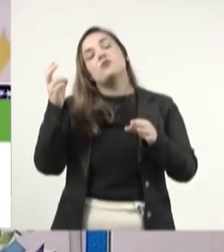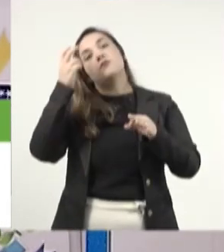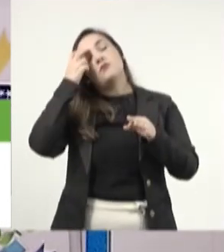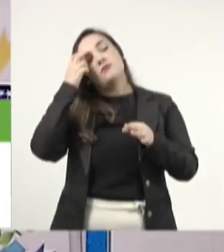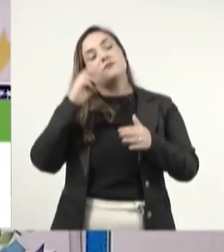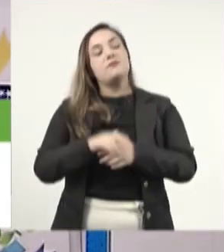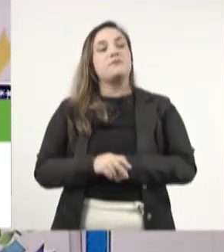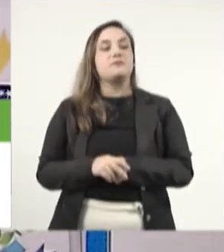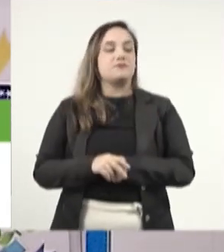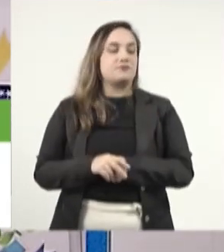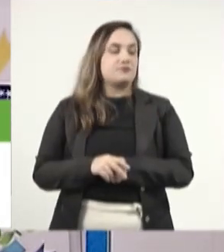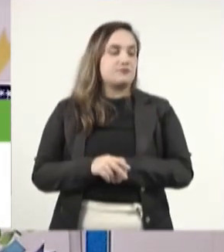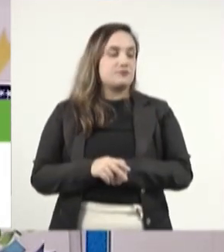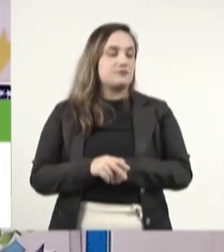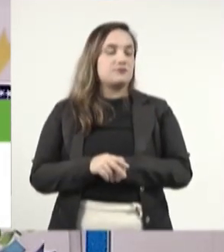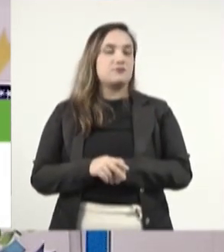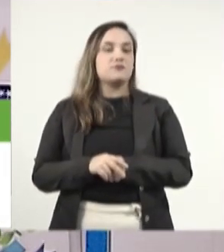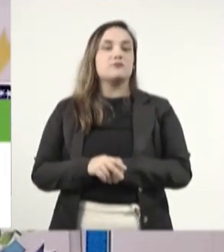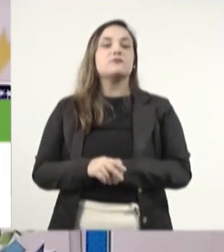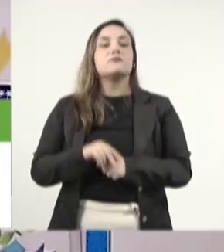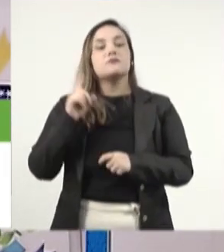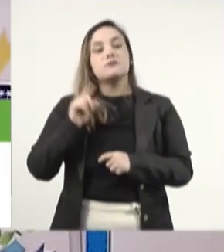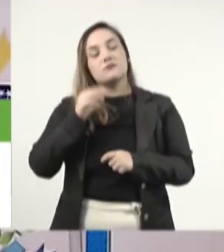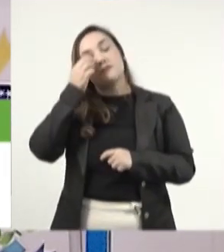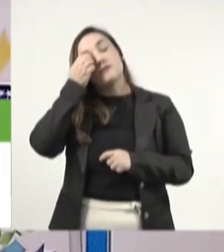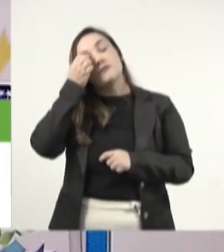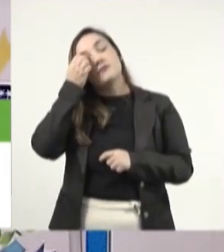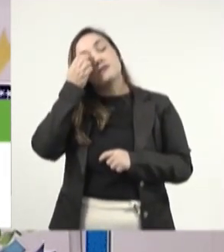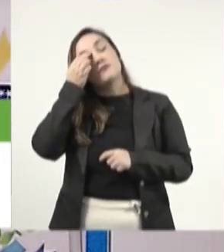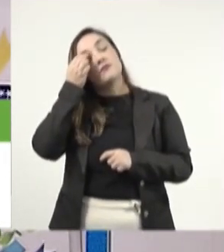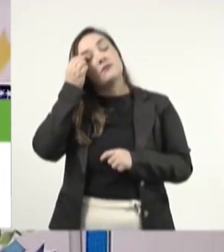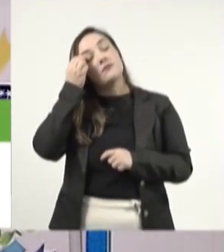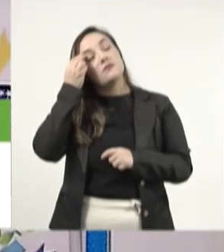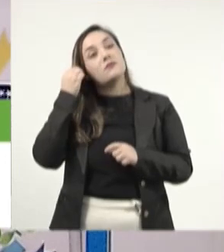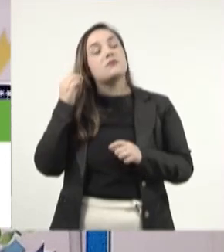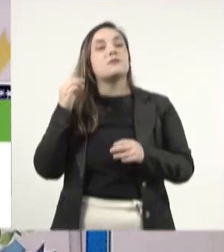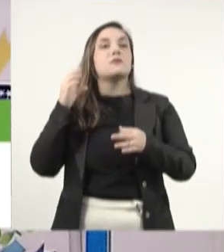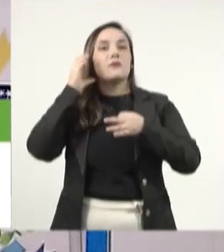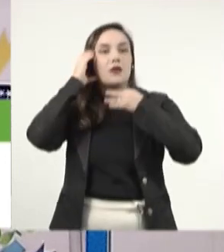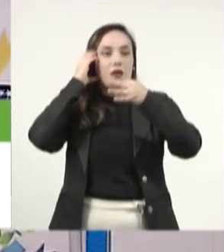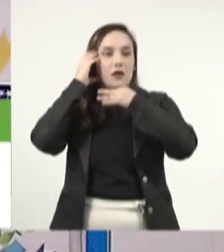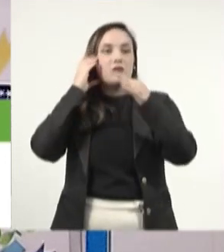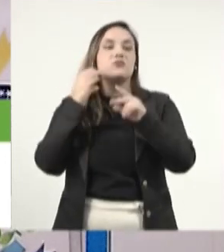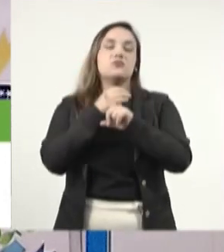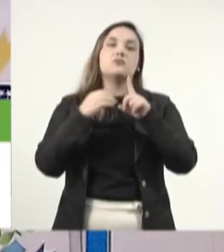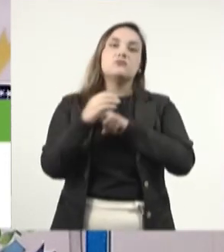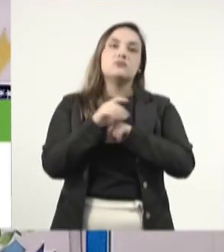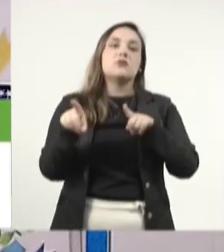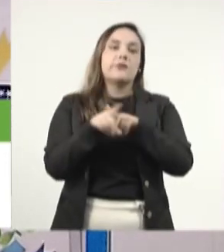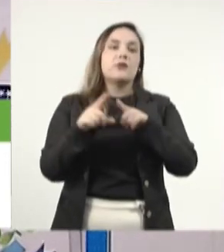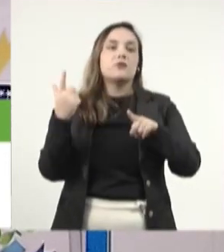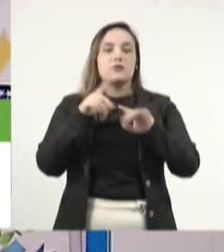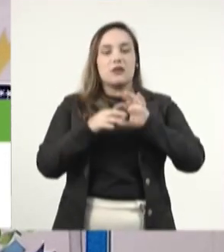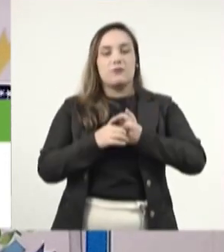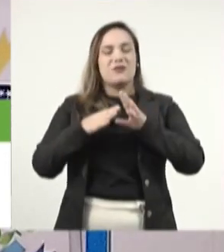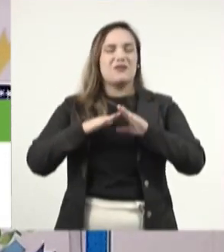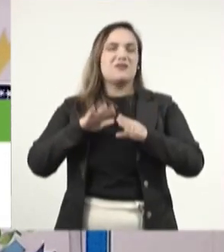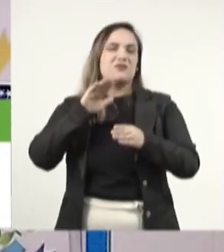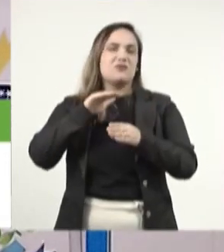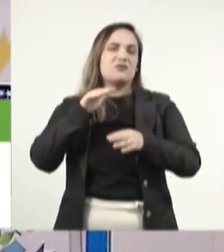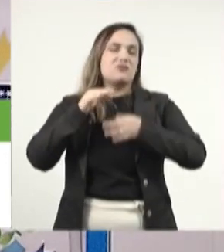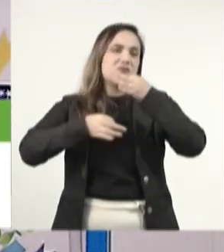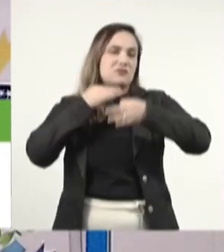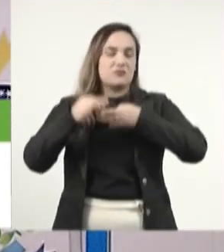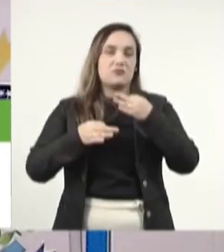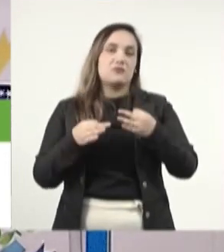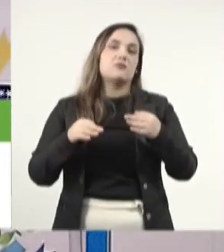cultura local, como eu disse, muito apegada à comunidade também, à rádio comunitária, e também a promoção da liberdade de expressão. E uma